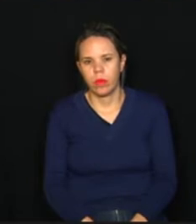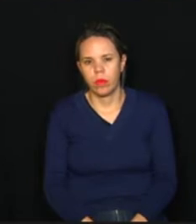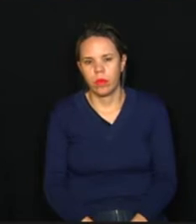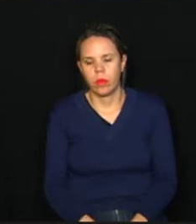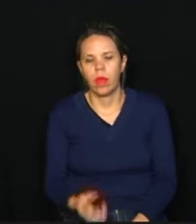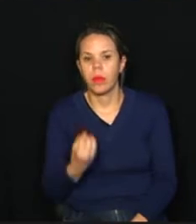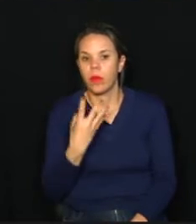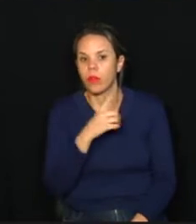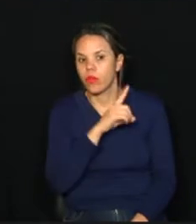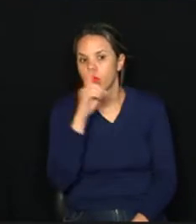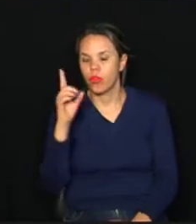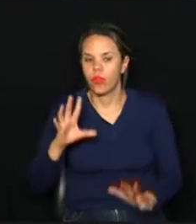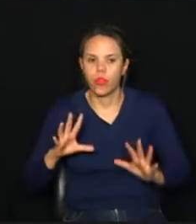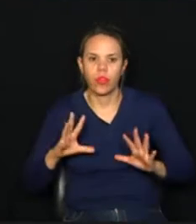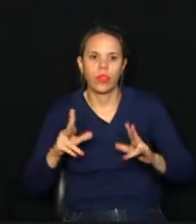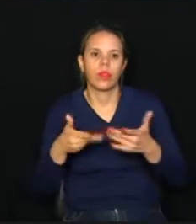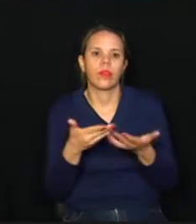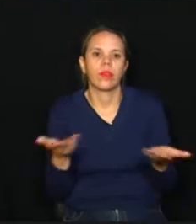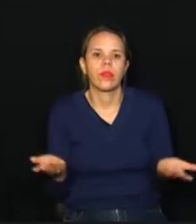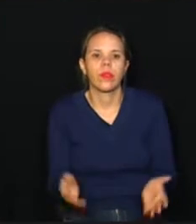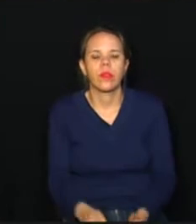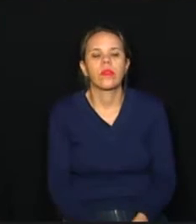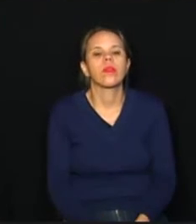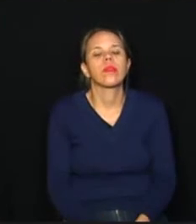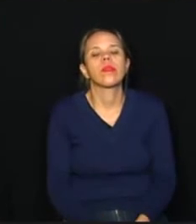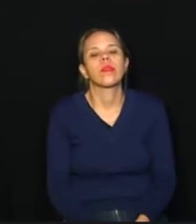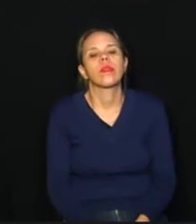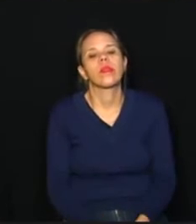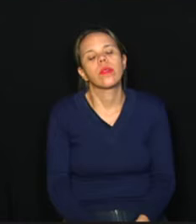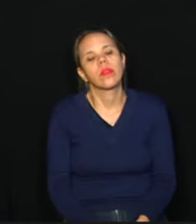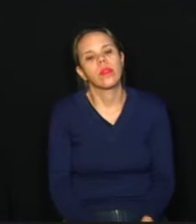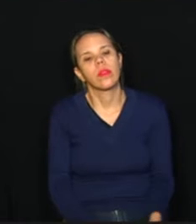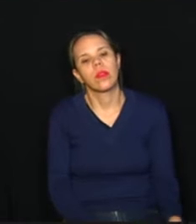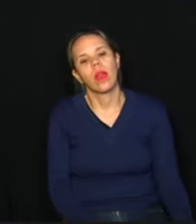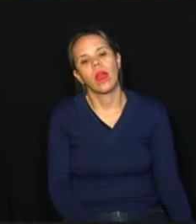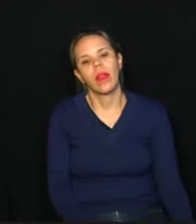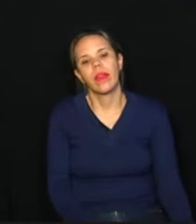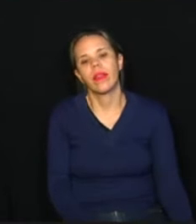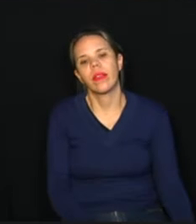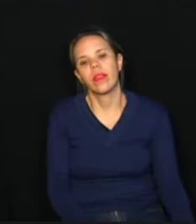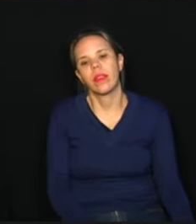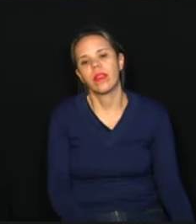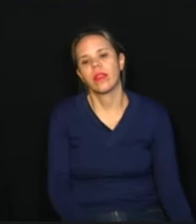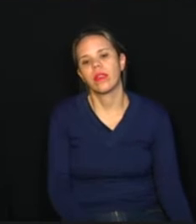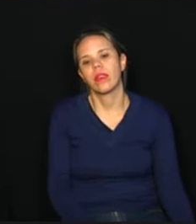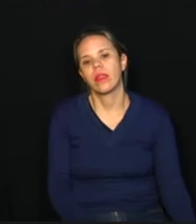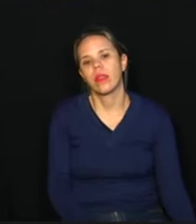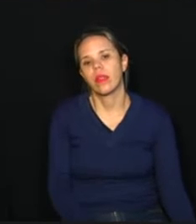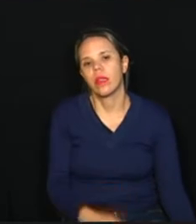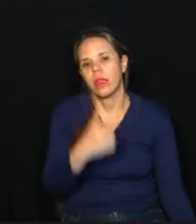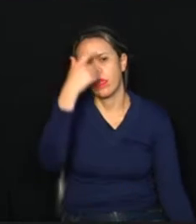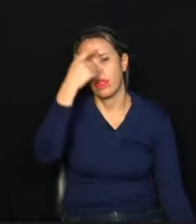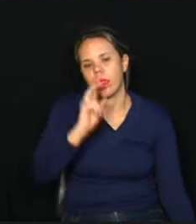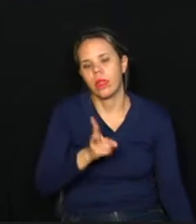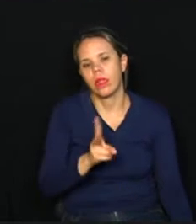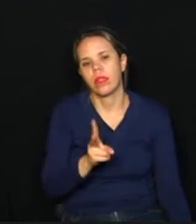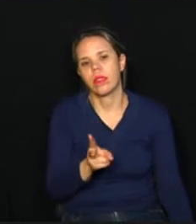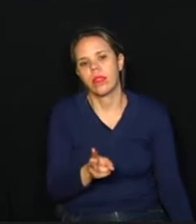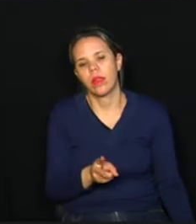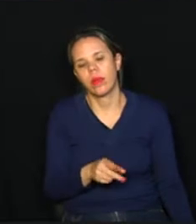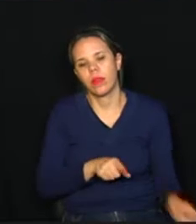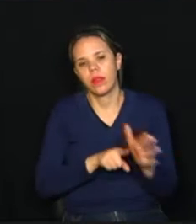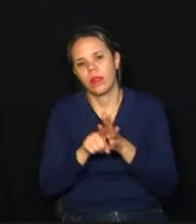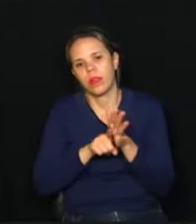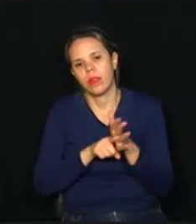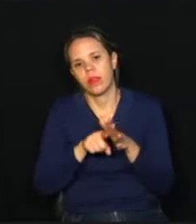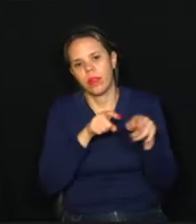Bom dia a todos. Eu diria que eu sou sempre um pesquisador da agronômica,